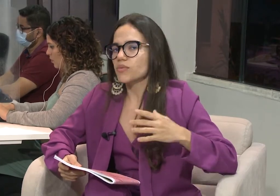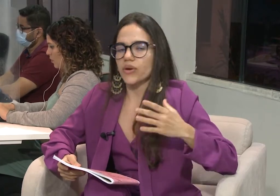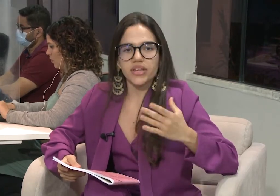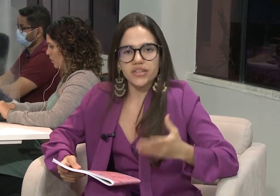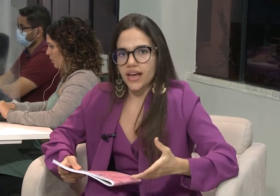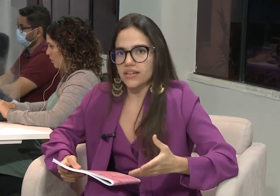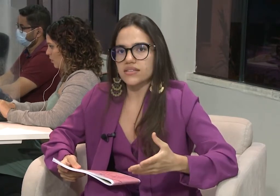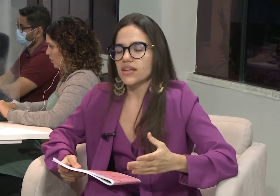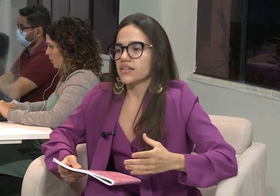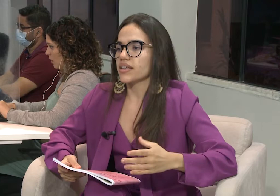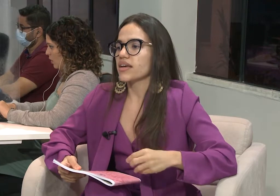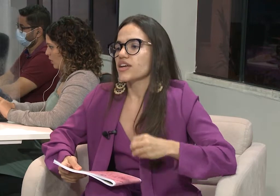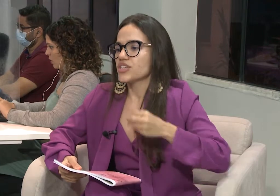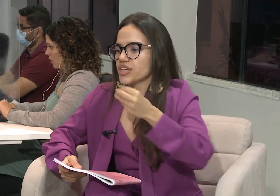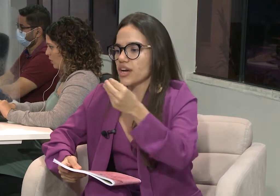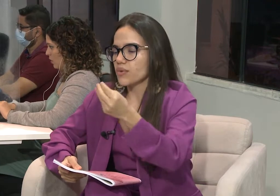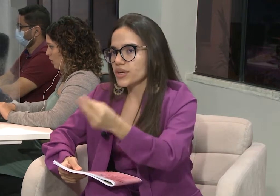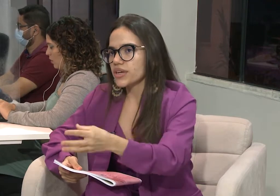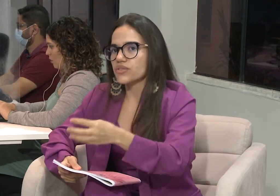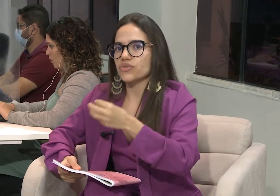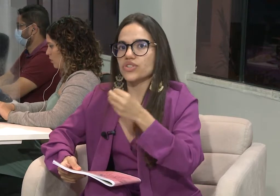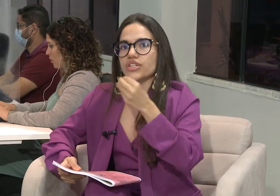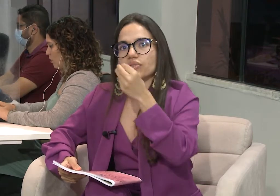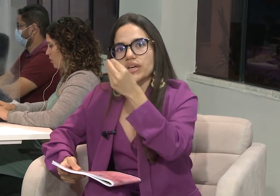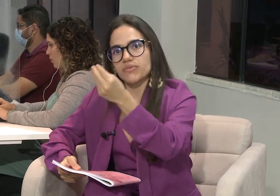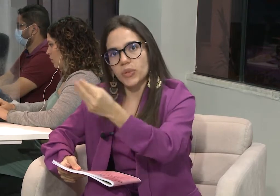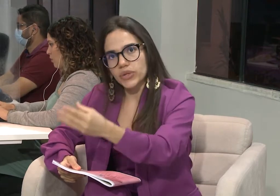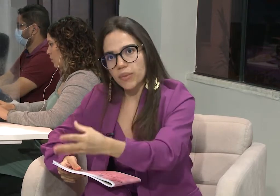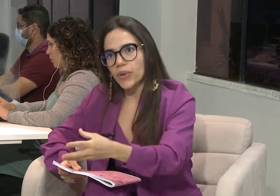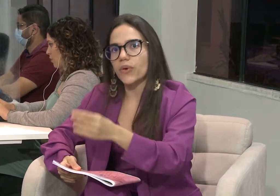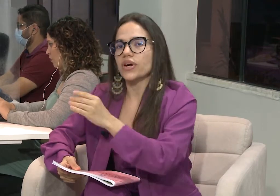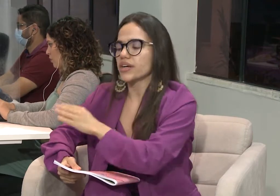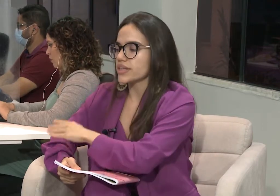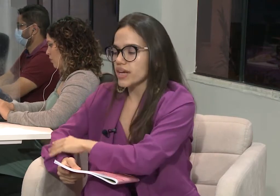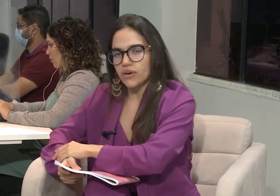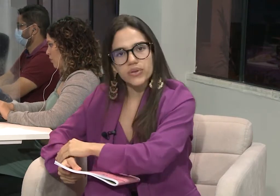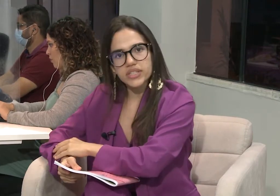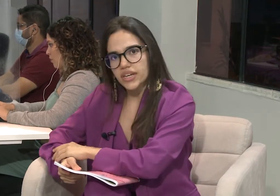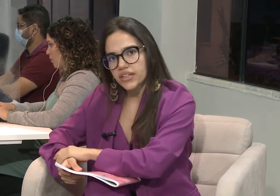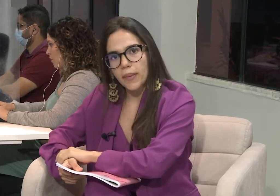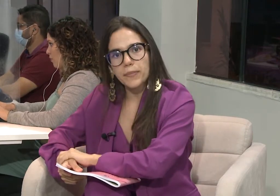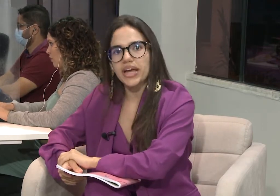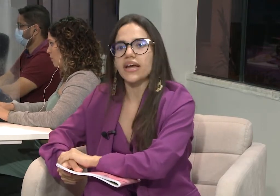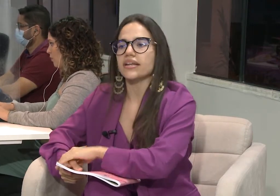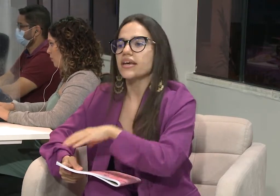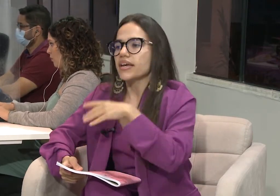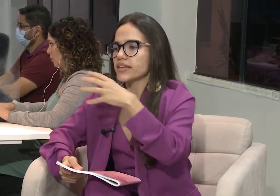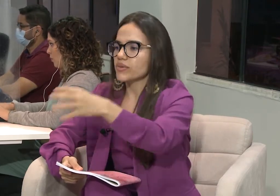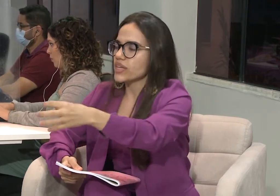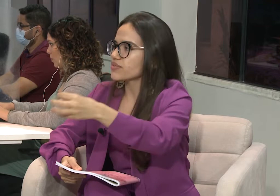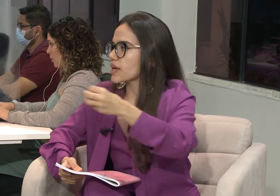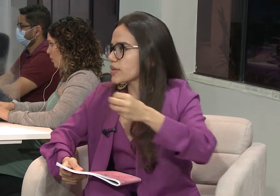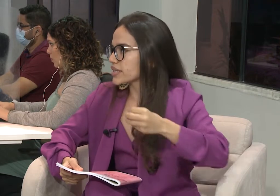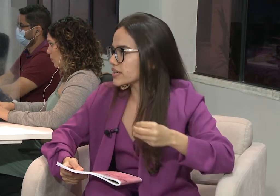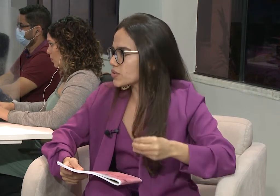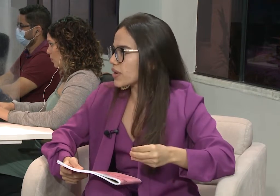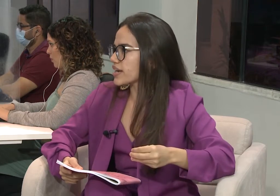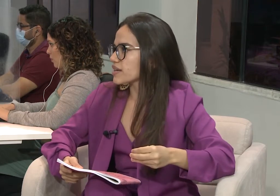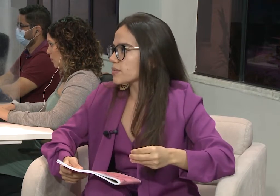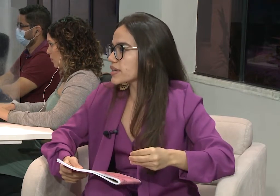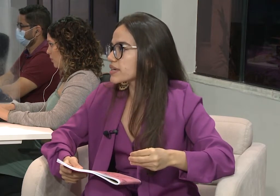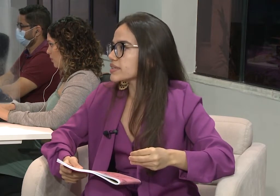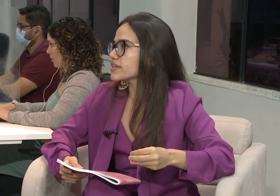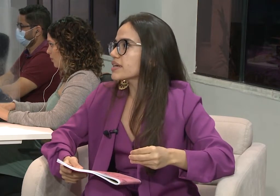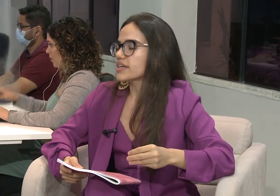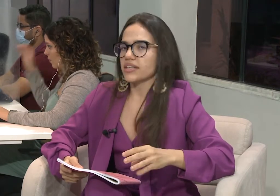possível, sempre orientá-las, né, de que há um risco, de que não deve pôr na boca, que dá coceira na pele, que não deve estar brincando com